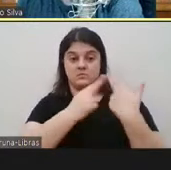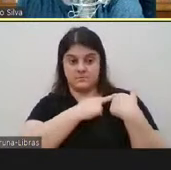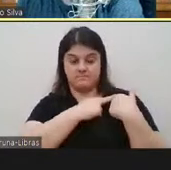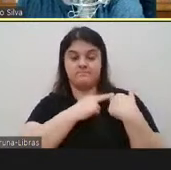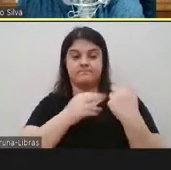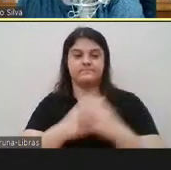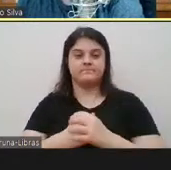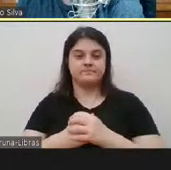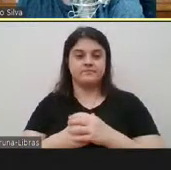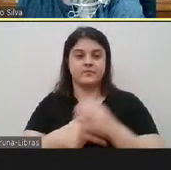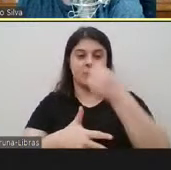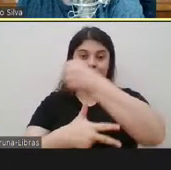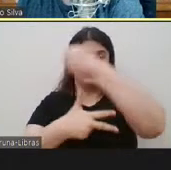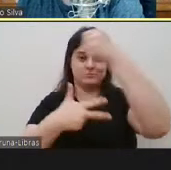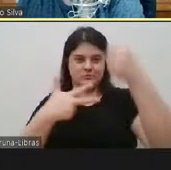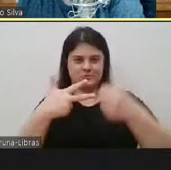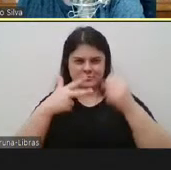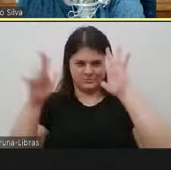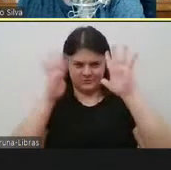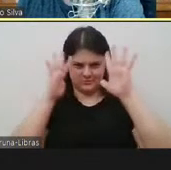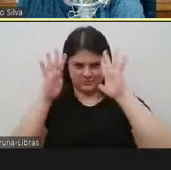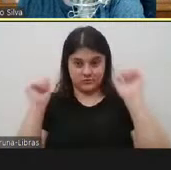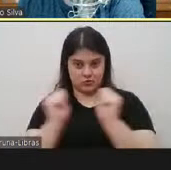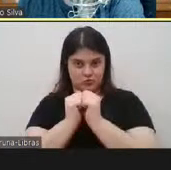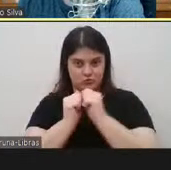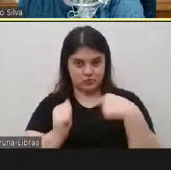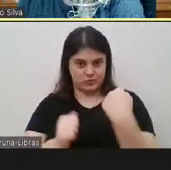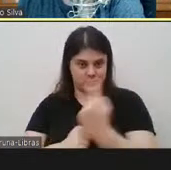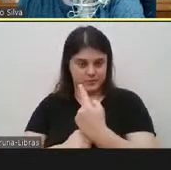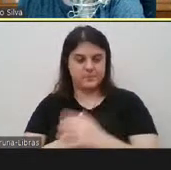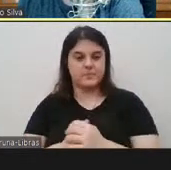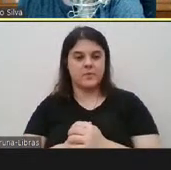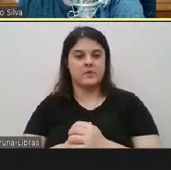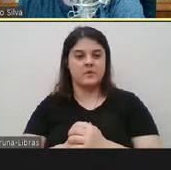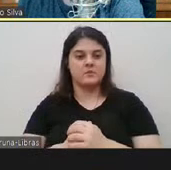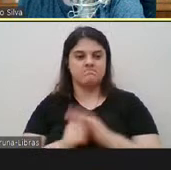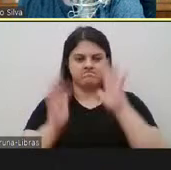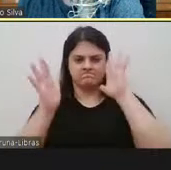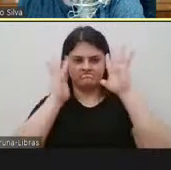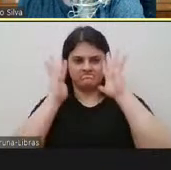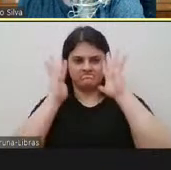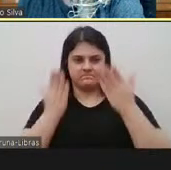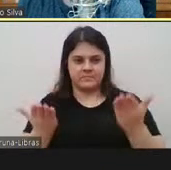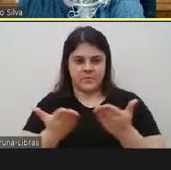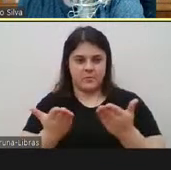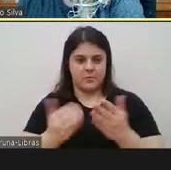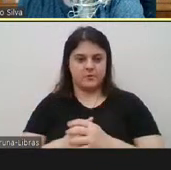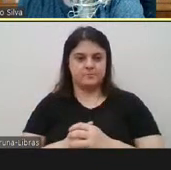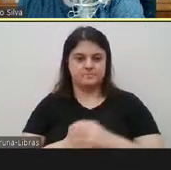quadro de poderes e aí nós vamos fazer uma reflexão final aqui jun né então a pensar uma coisinha juntos aqui ó